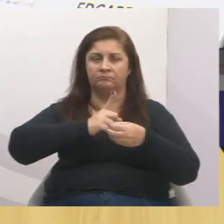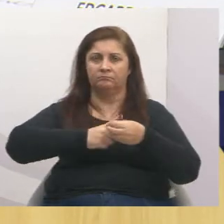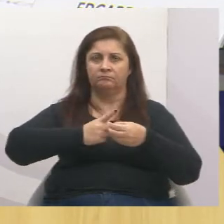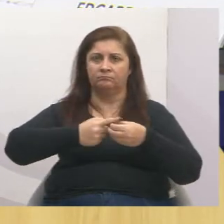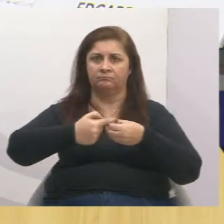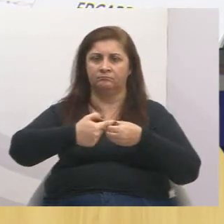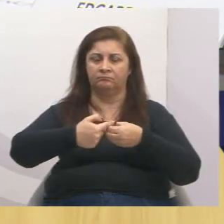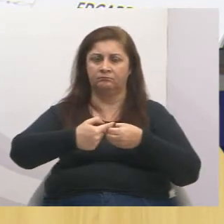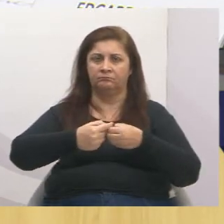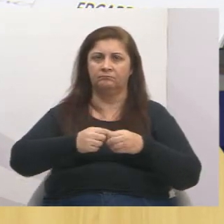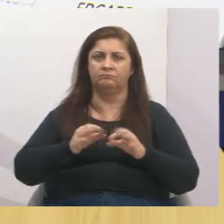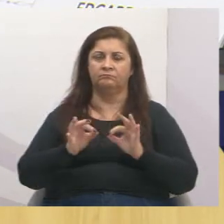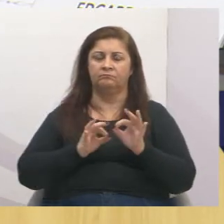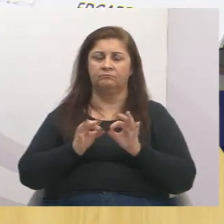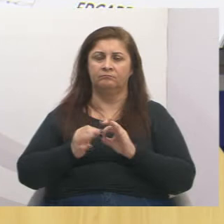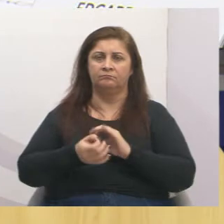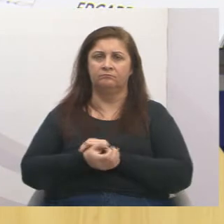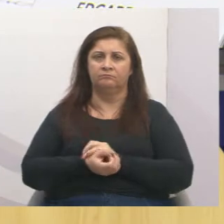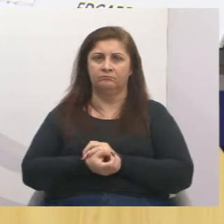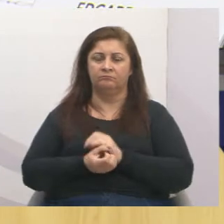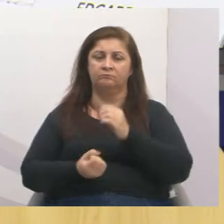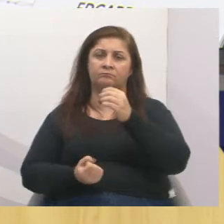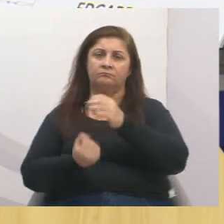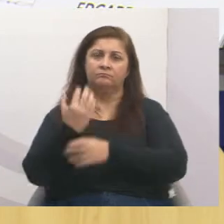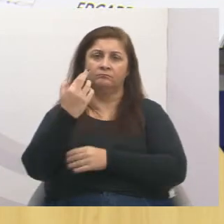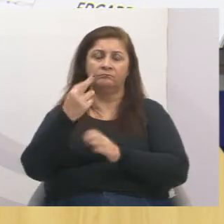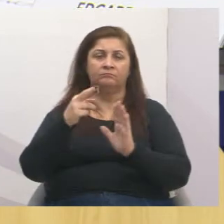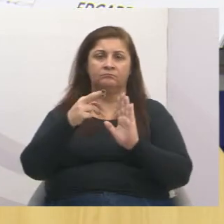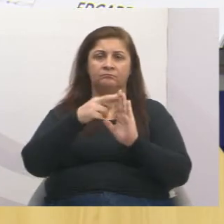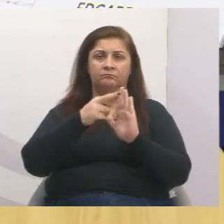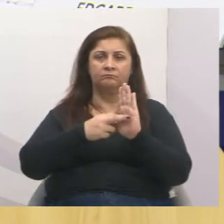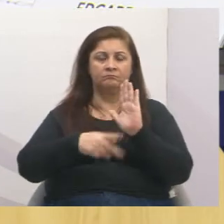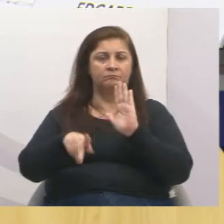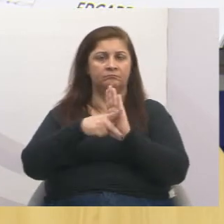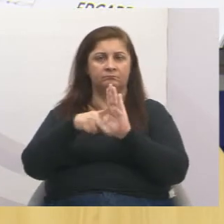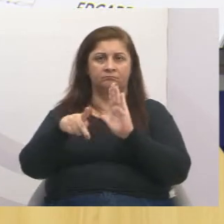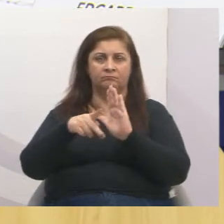os municípios a criar essas regras próprias.